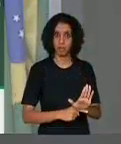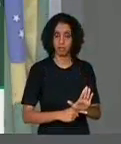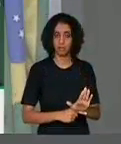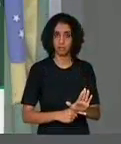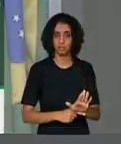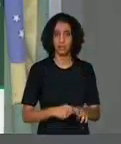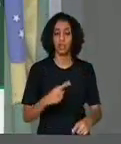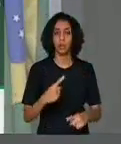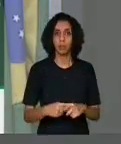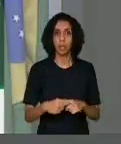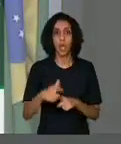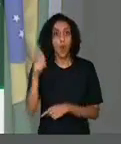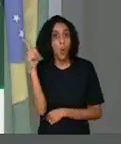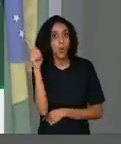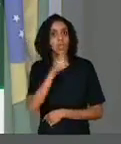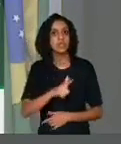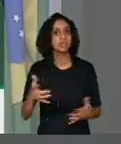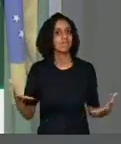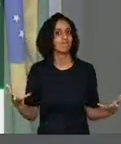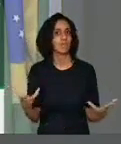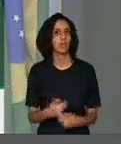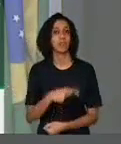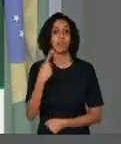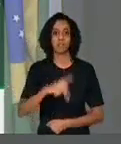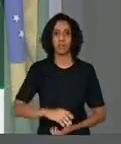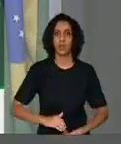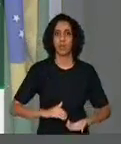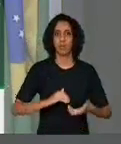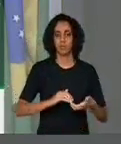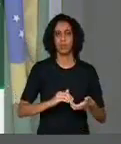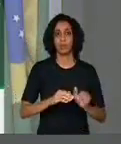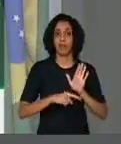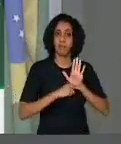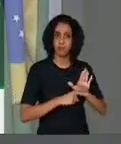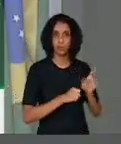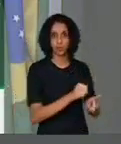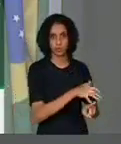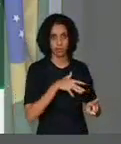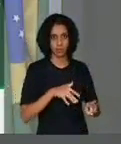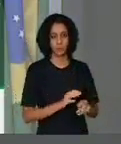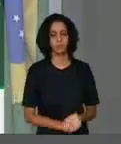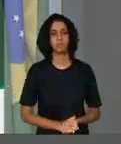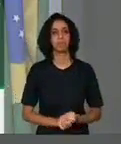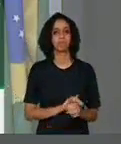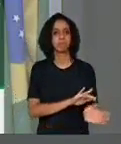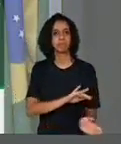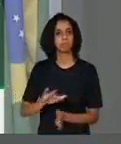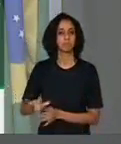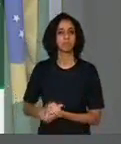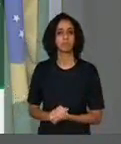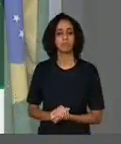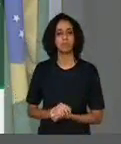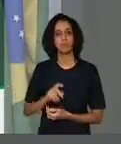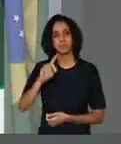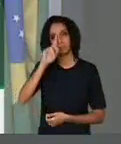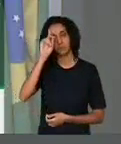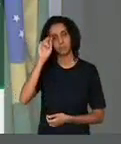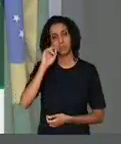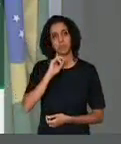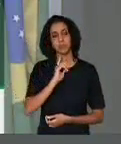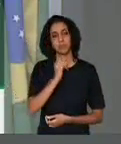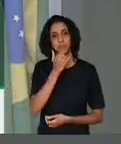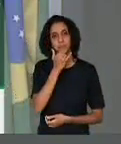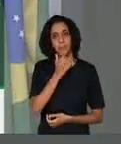ganho extraordinário do Congresso Nacional para a sociedade. E quero aqui também aproveitar para exaltar